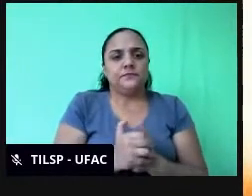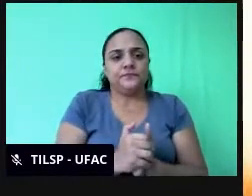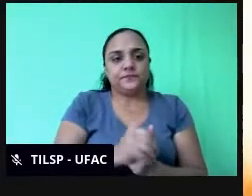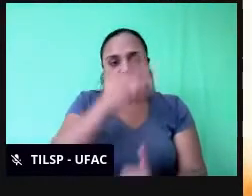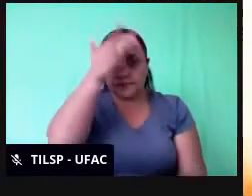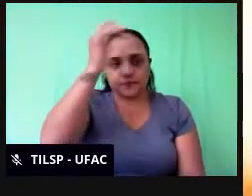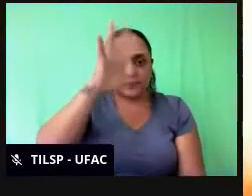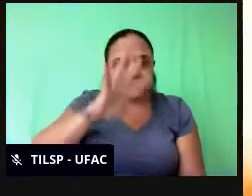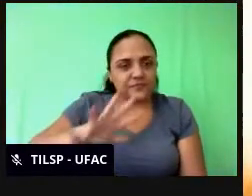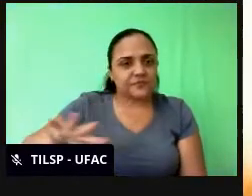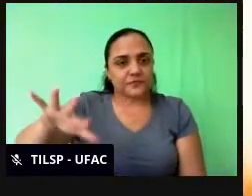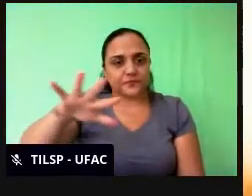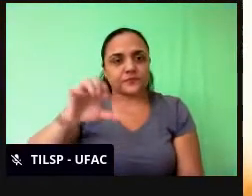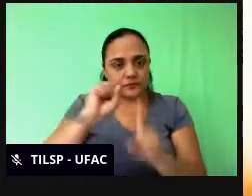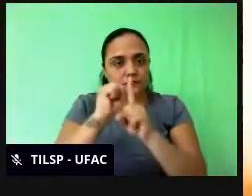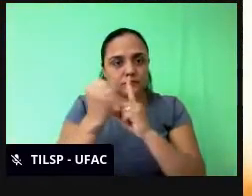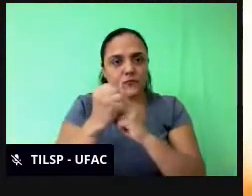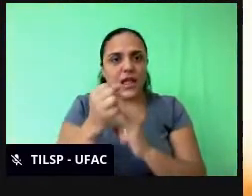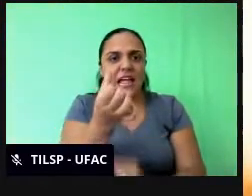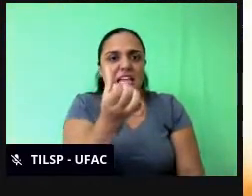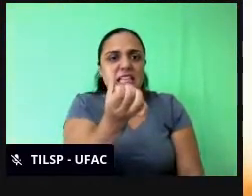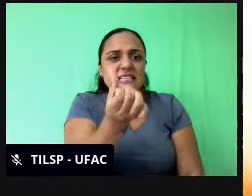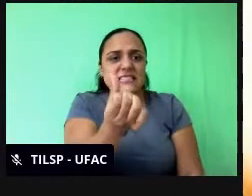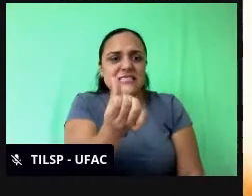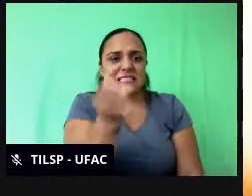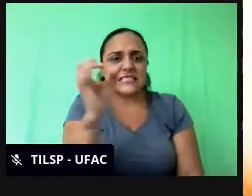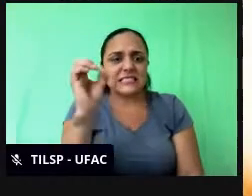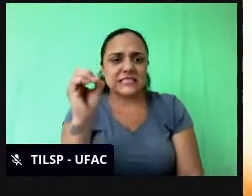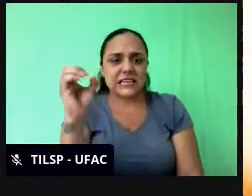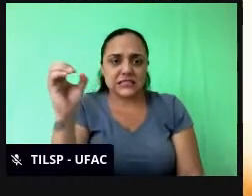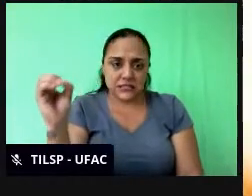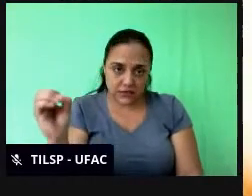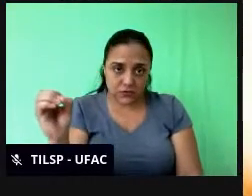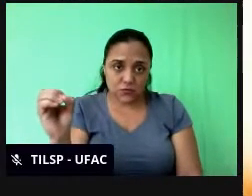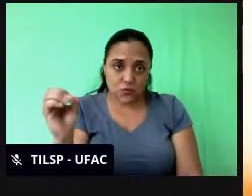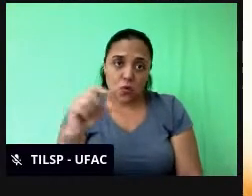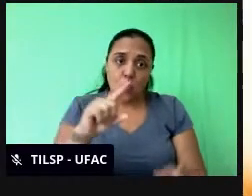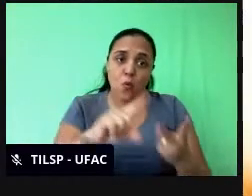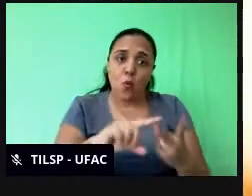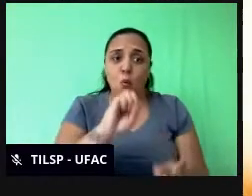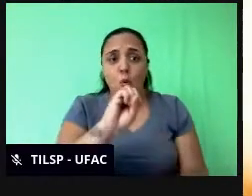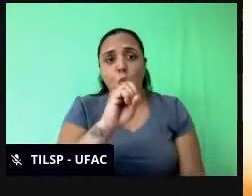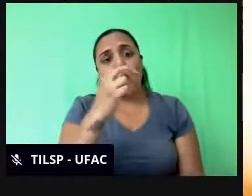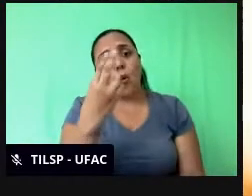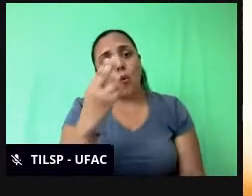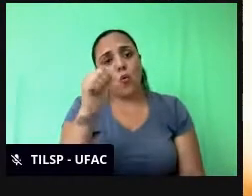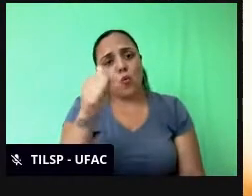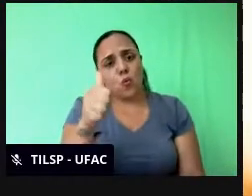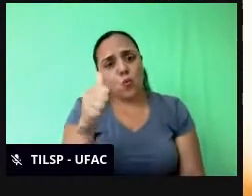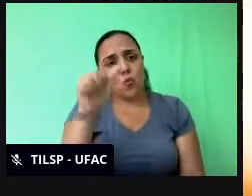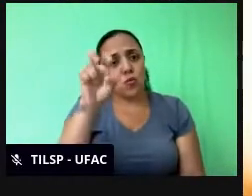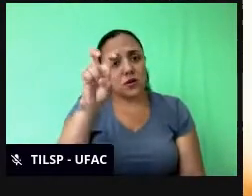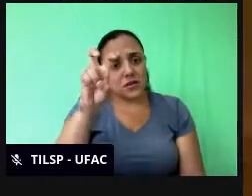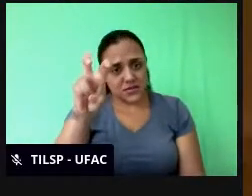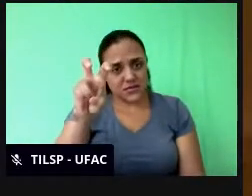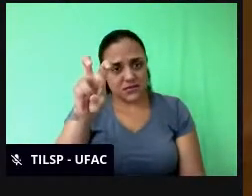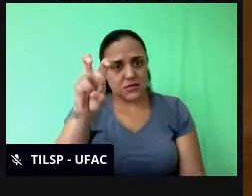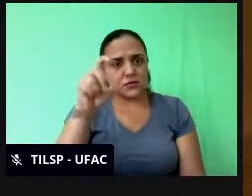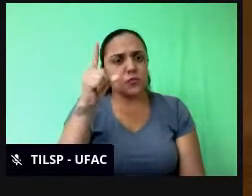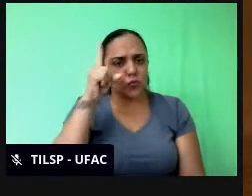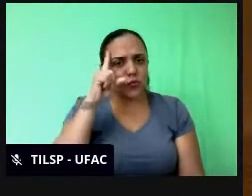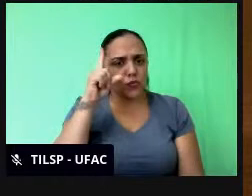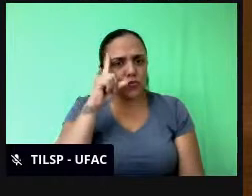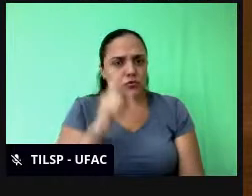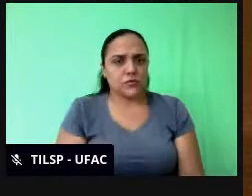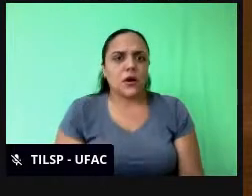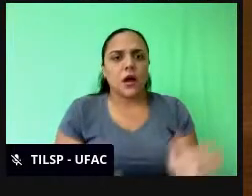gente atende, é 600 unidades internacionais ou 15 microgramas por dia. Bom,